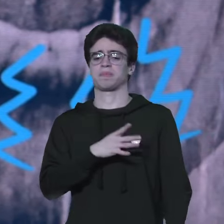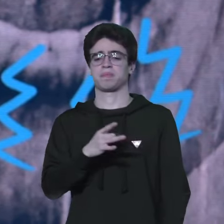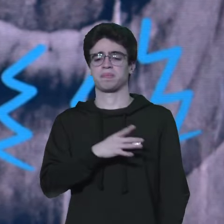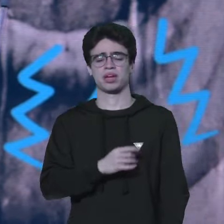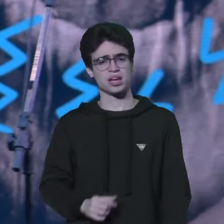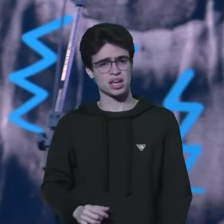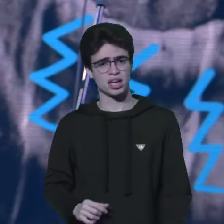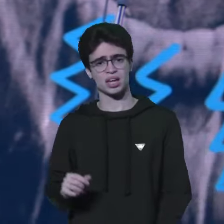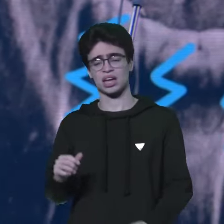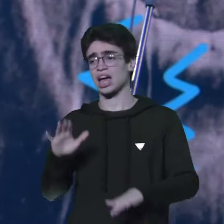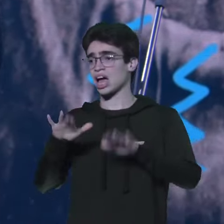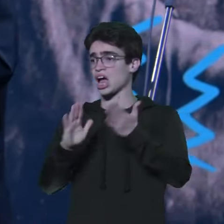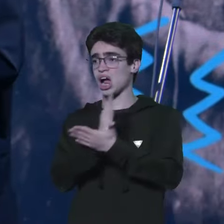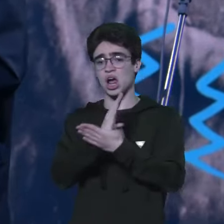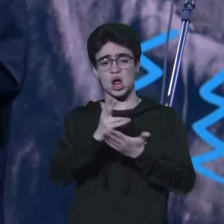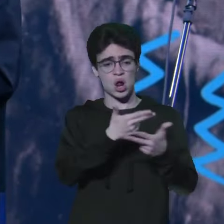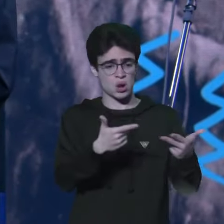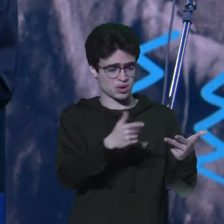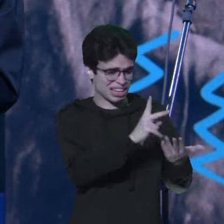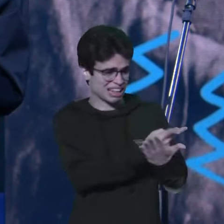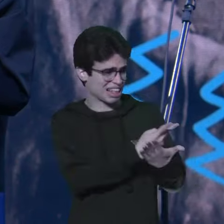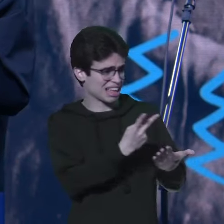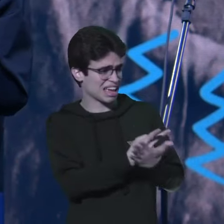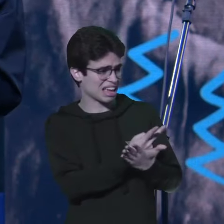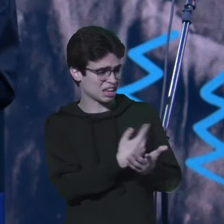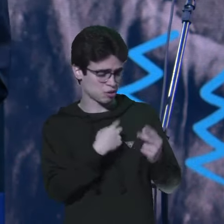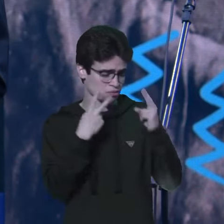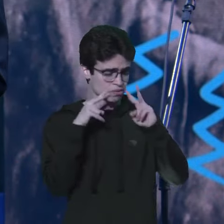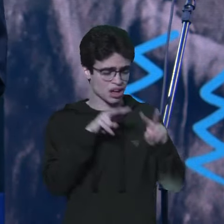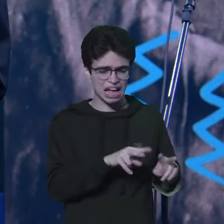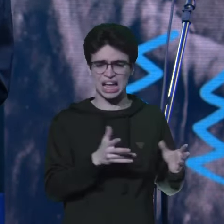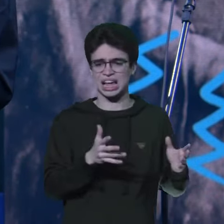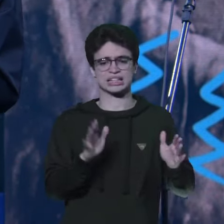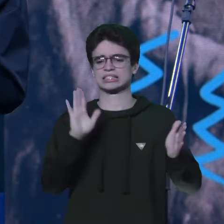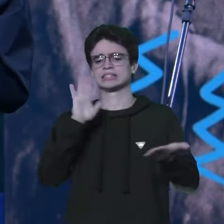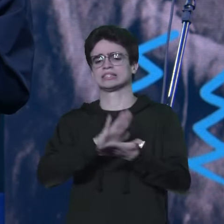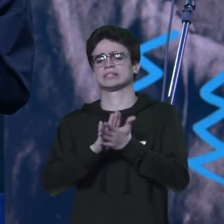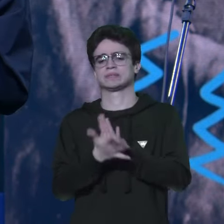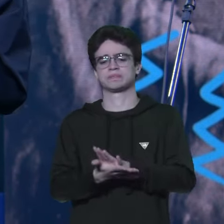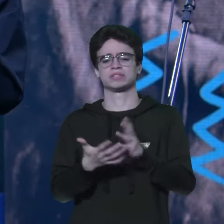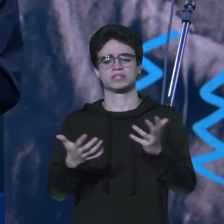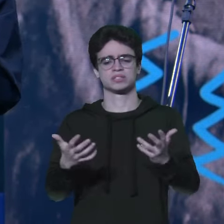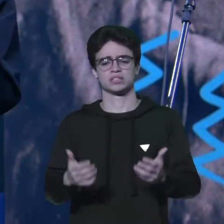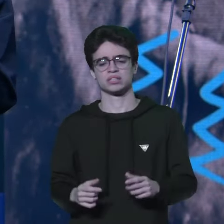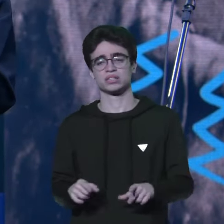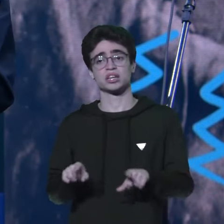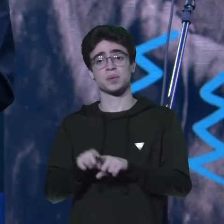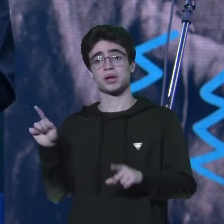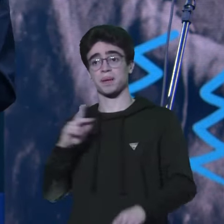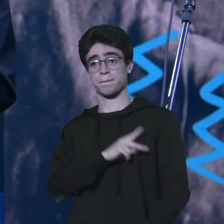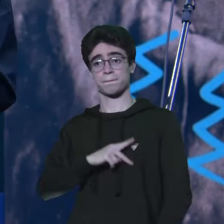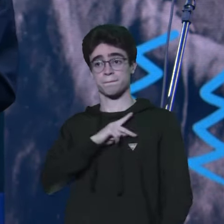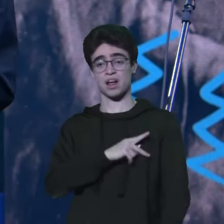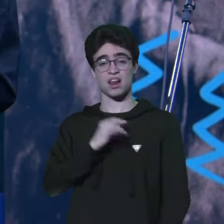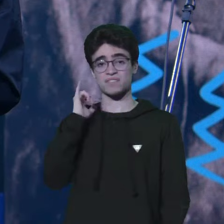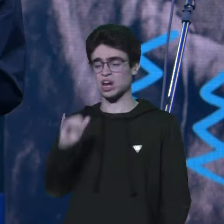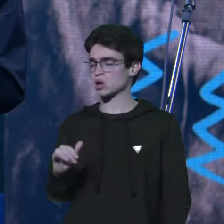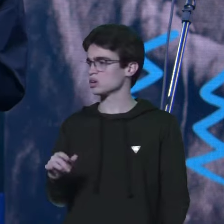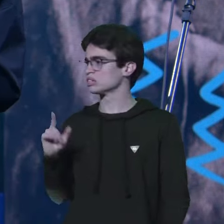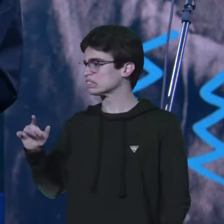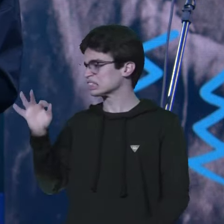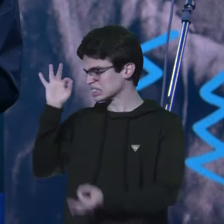que você não deve perder tempo. Hoje Jesus quer acabar com isso. Assim como Paulo olhou e falou, saia espírito em nome de